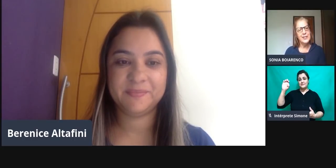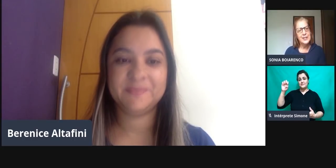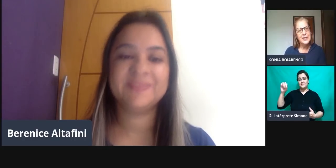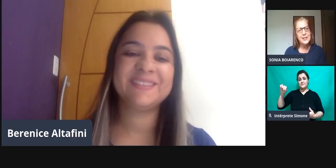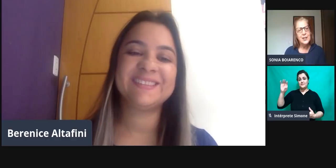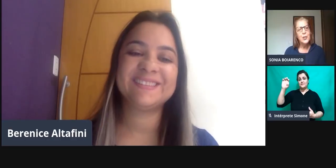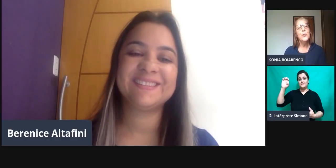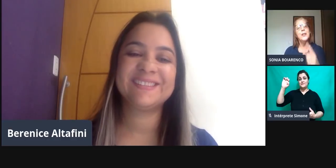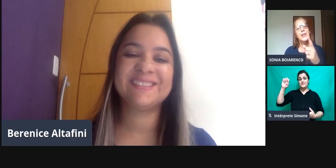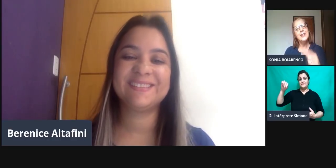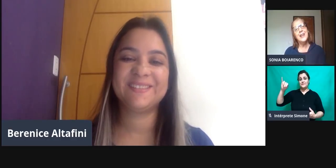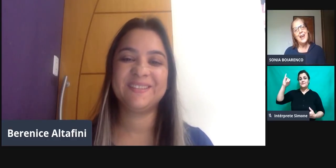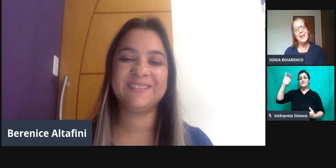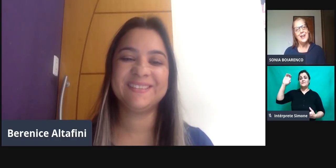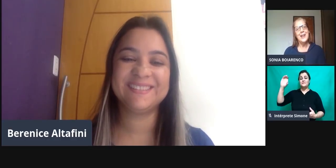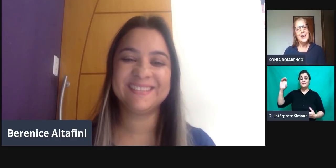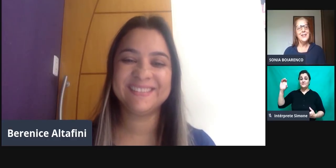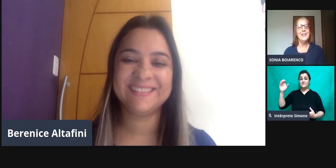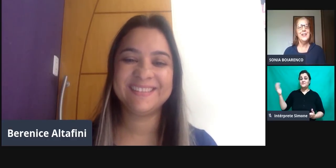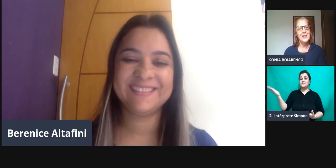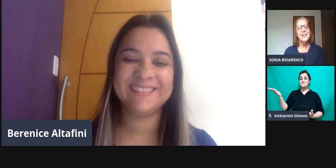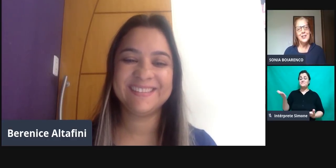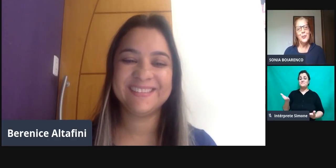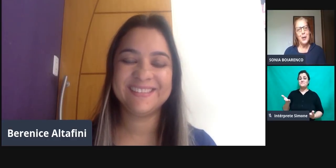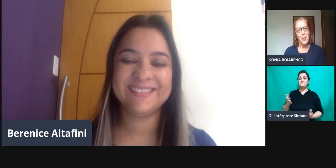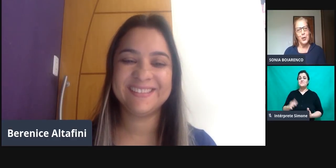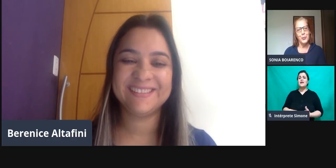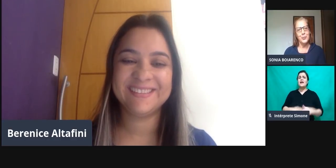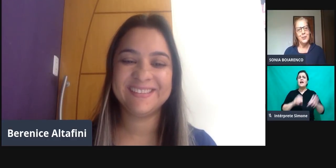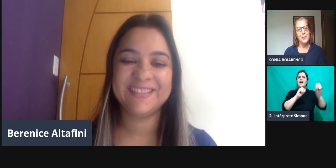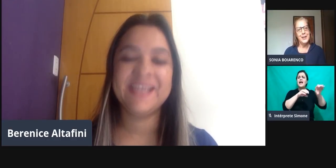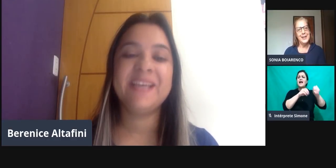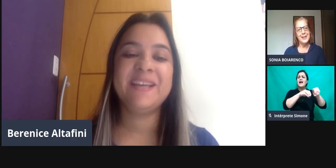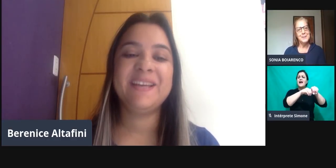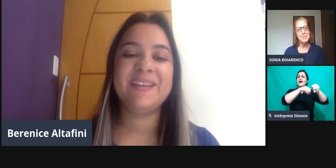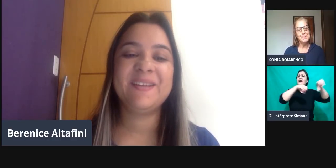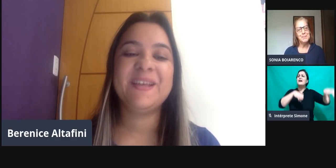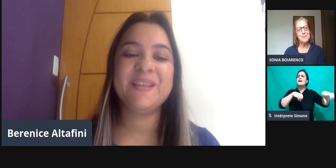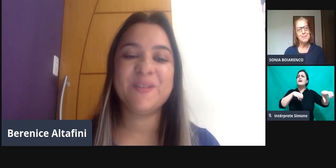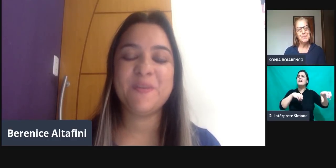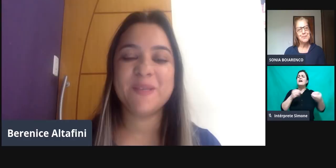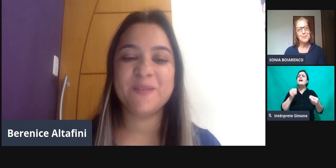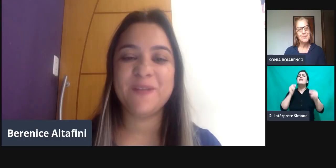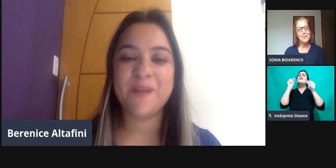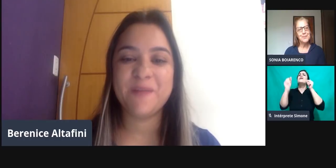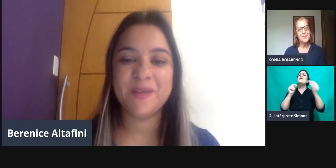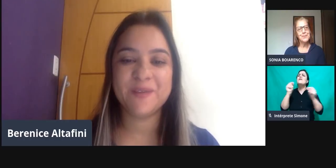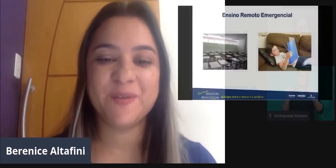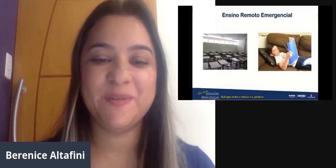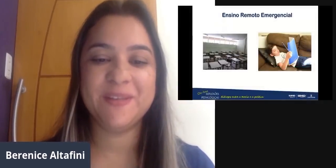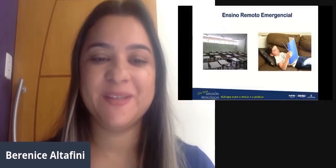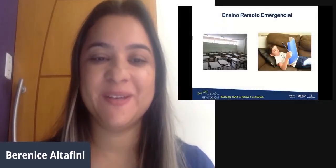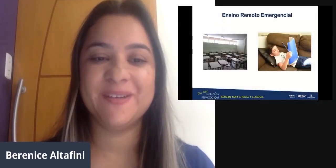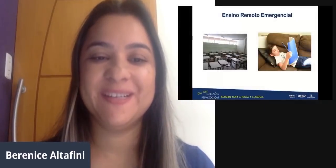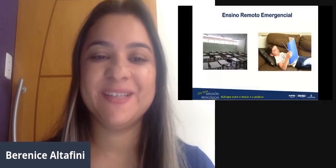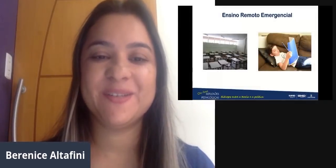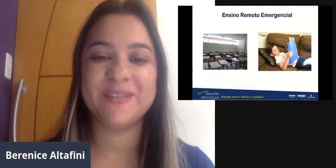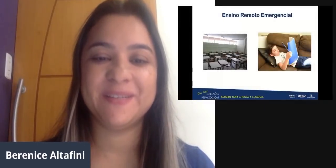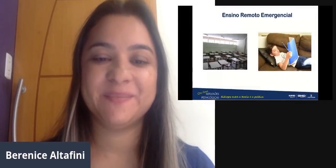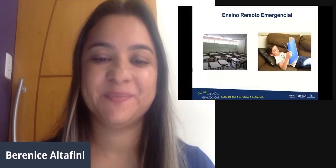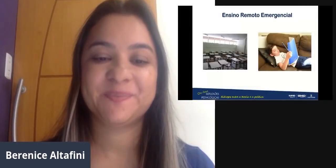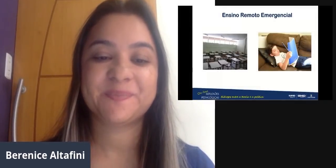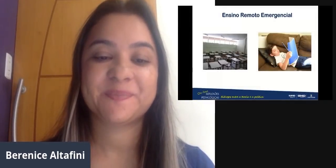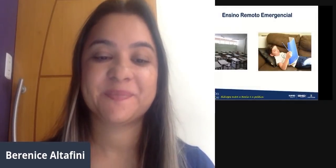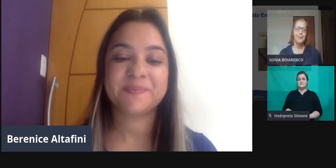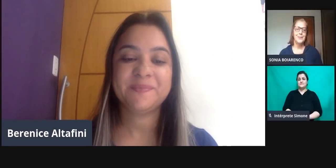educação à distância? O que é esse ensino remoto, Berê? Isso mesmo, vamos falar um pouquinho sobre isso agora,